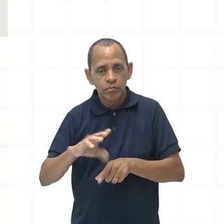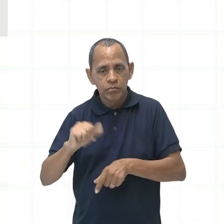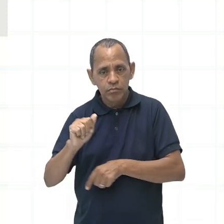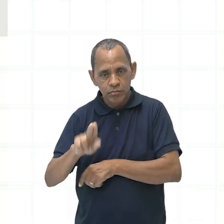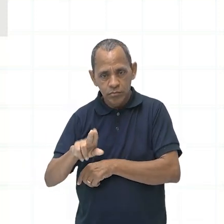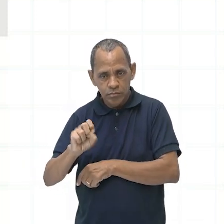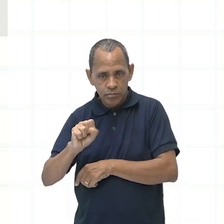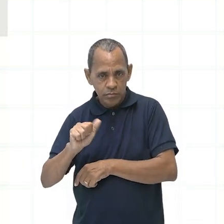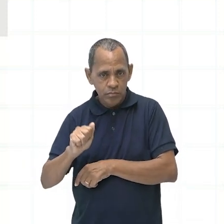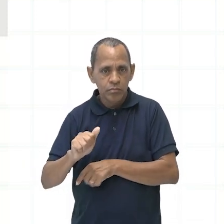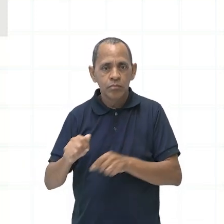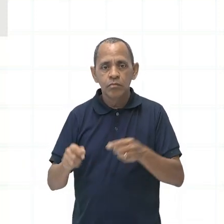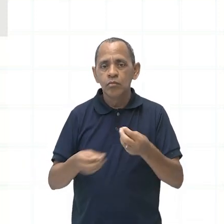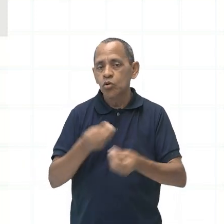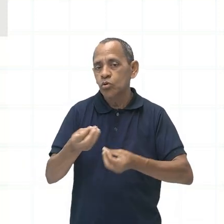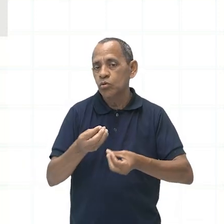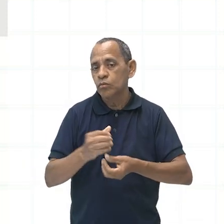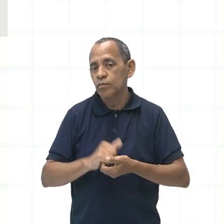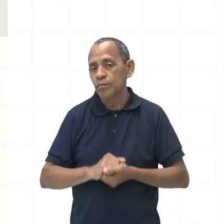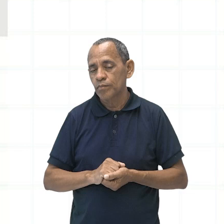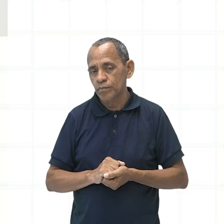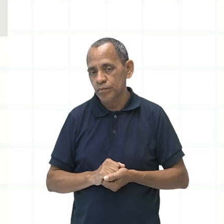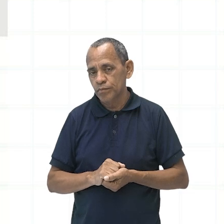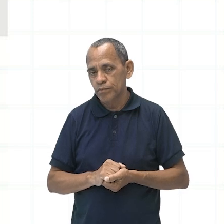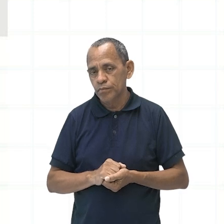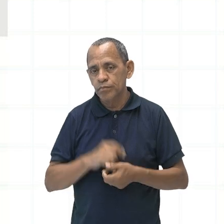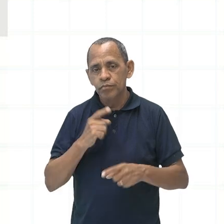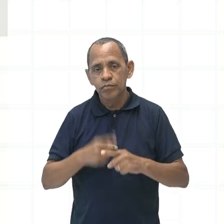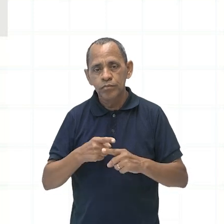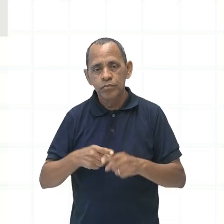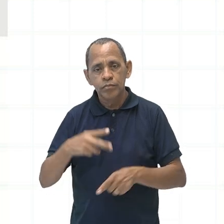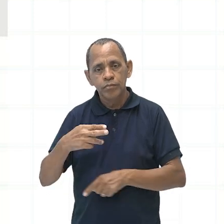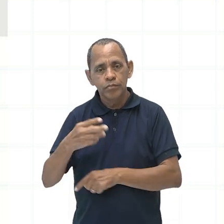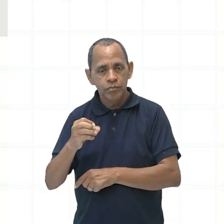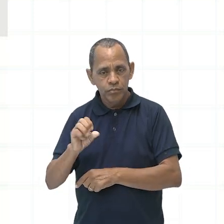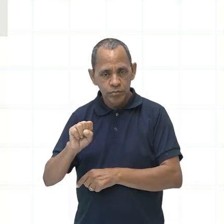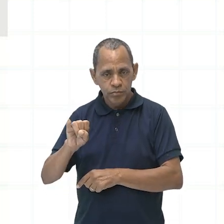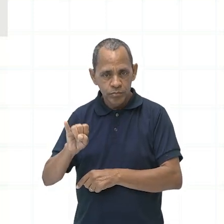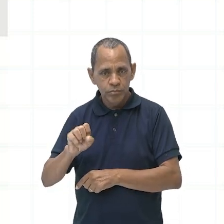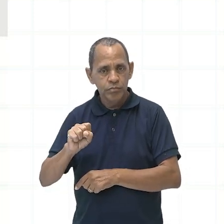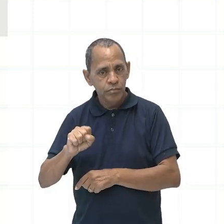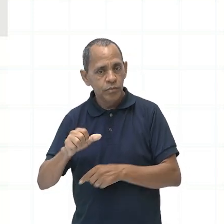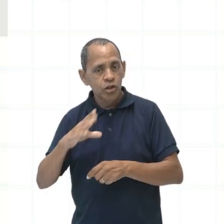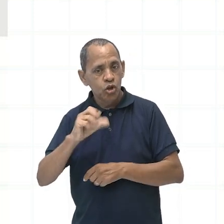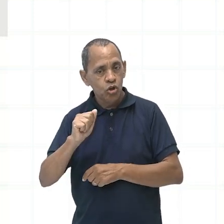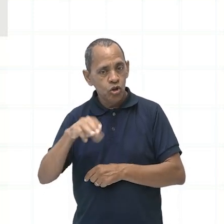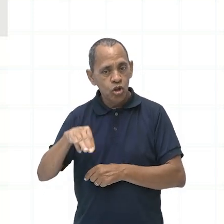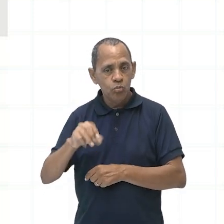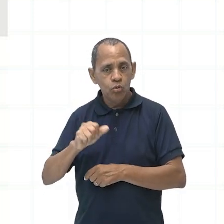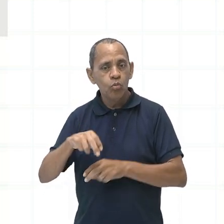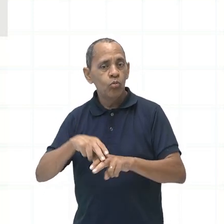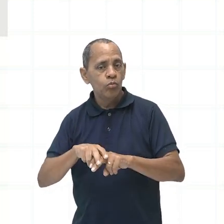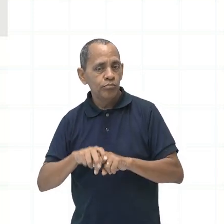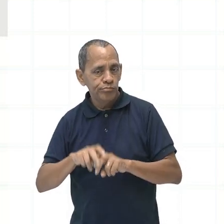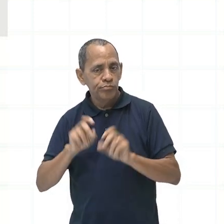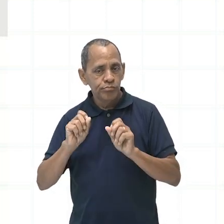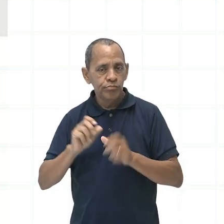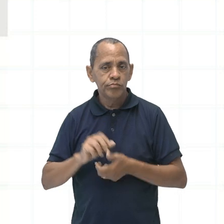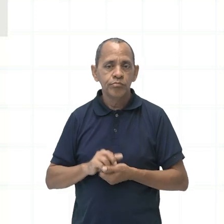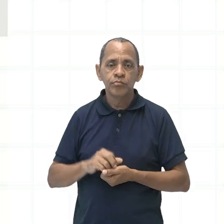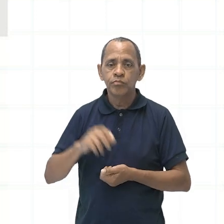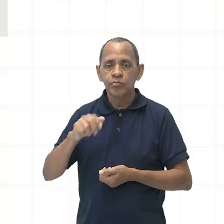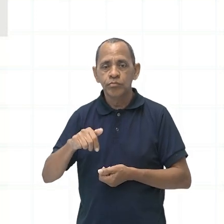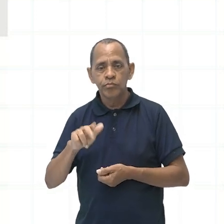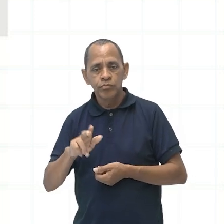Essa é a relação de sentido deles. E quais são eles? Olhem aí. Porque, pois, como, por isso